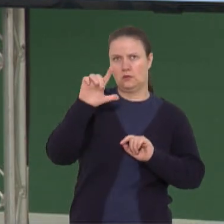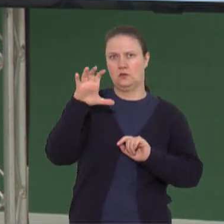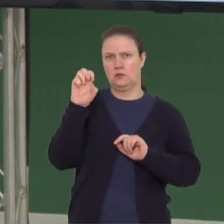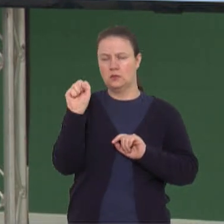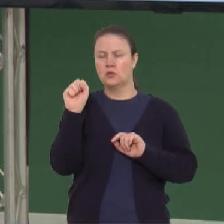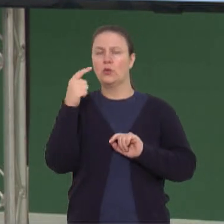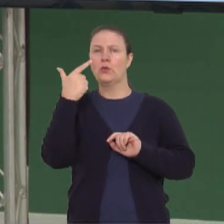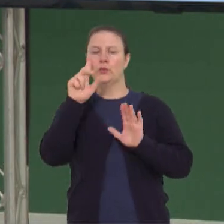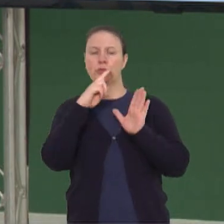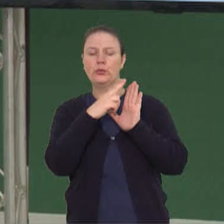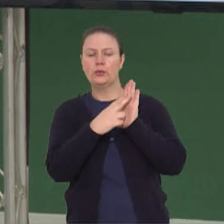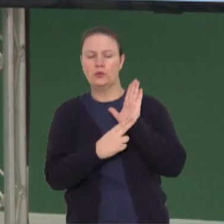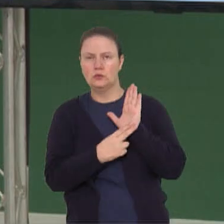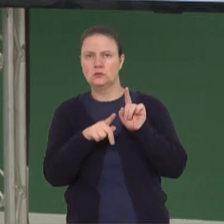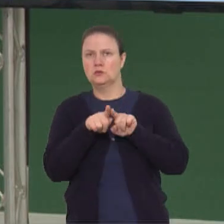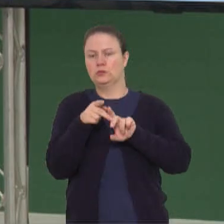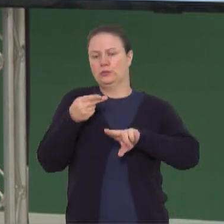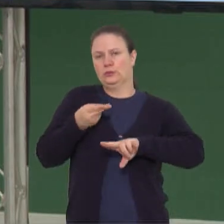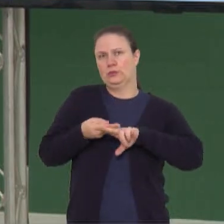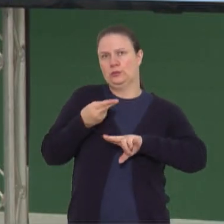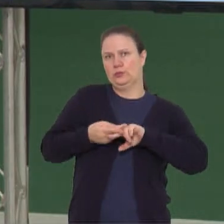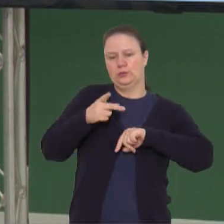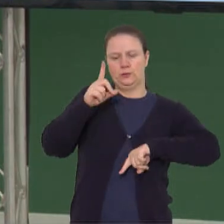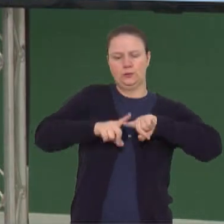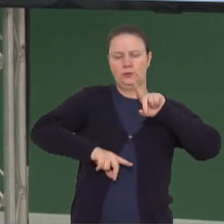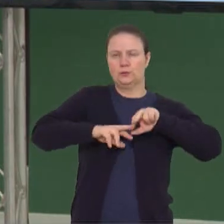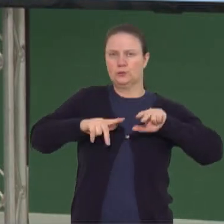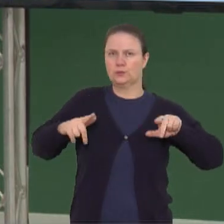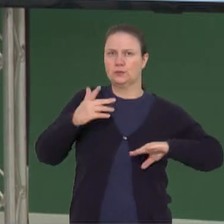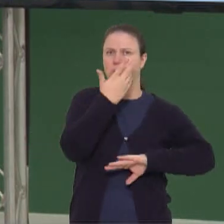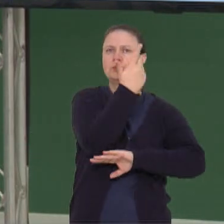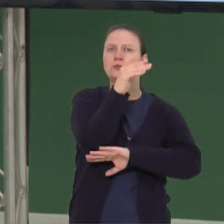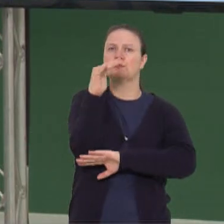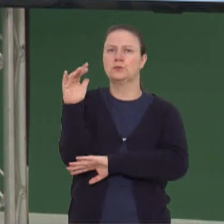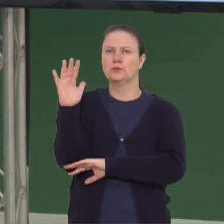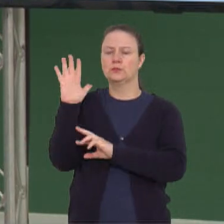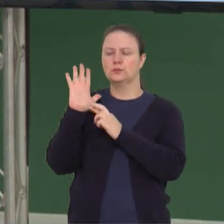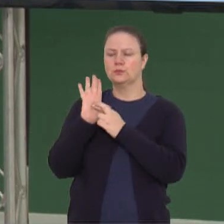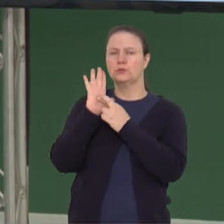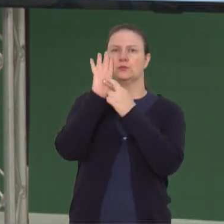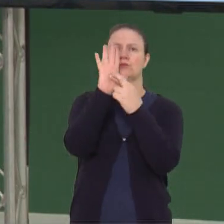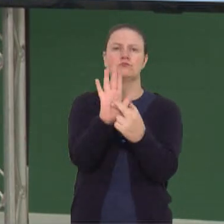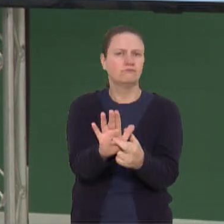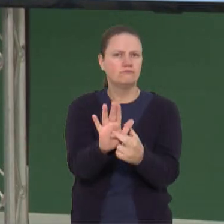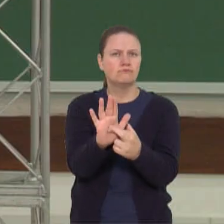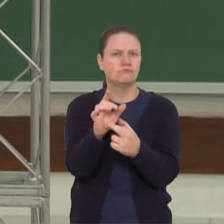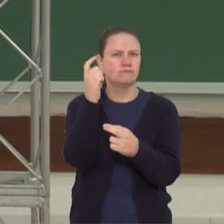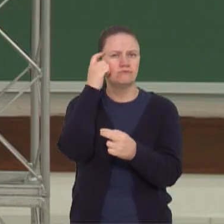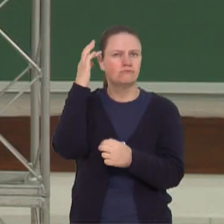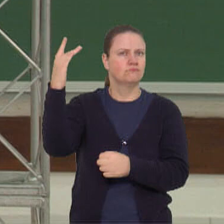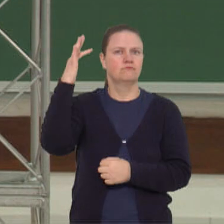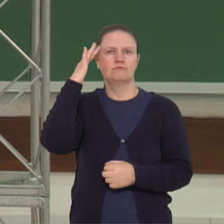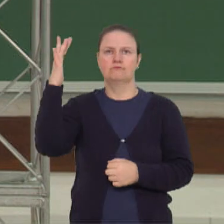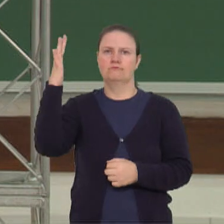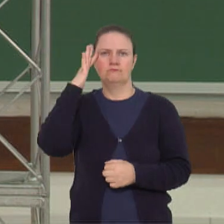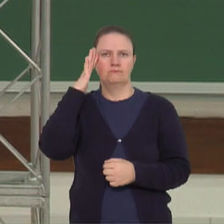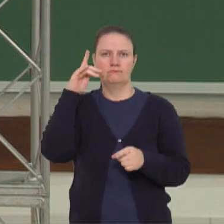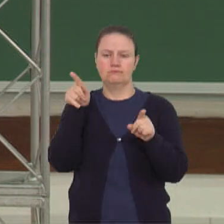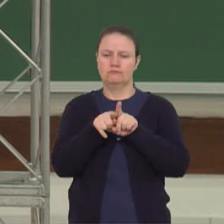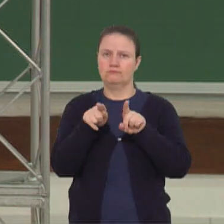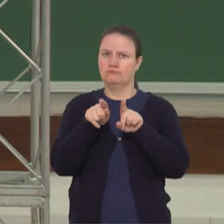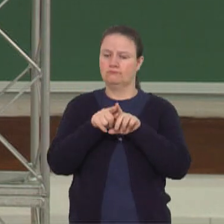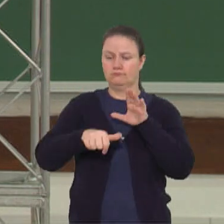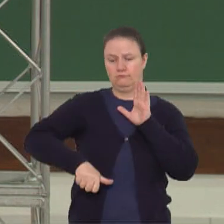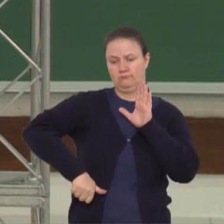eles também usam elementos da natureza para representar o seu pensamento, o que eles acreditam ser o